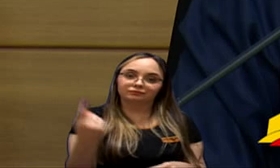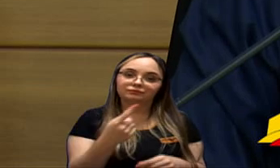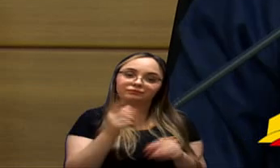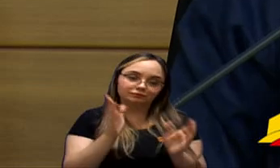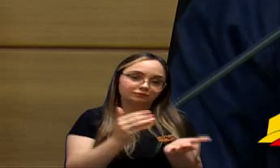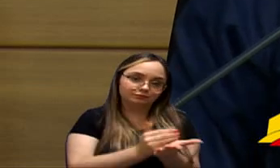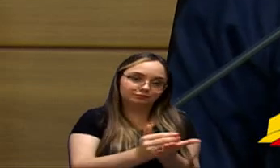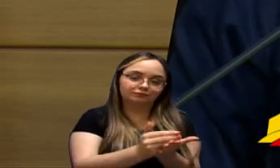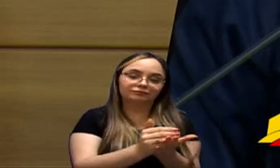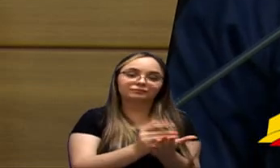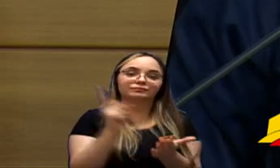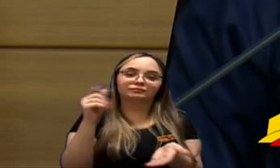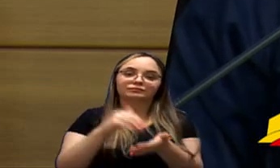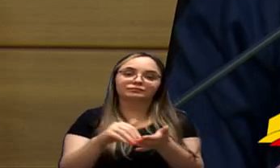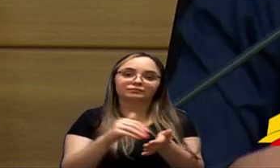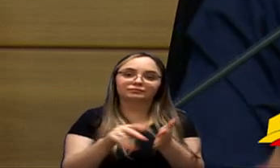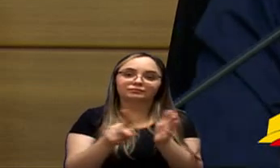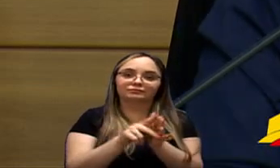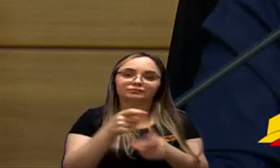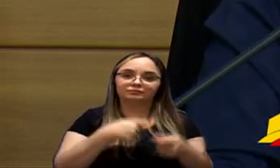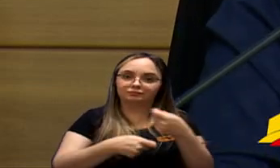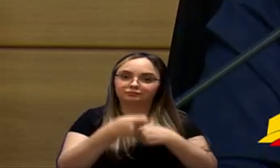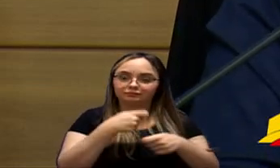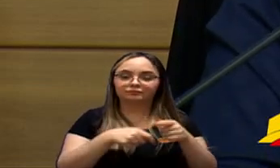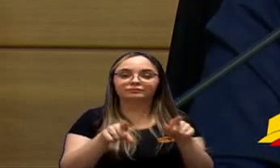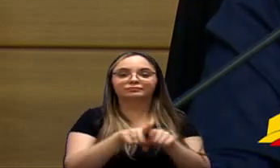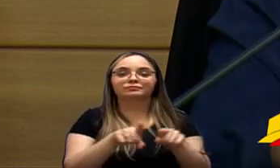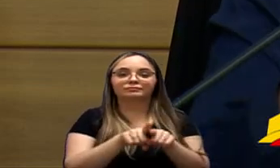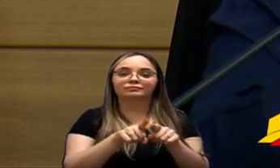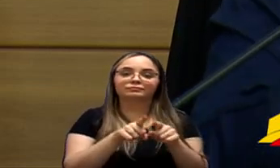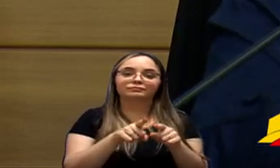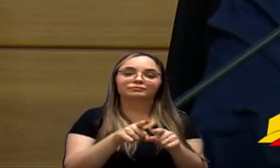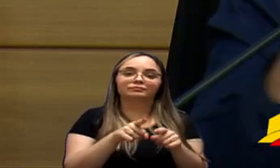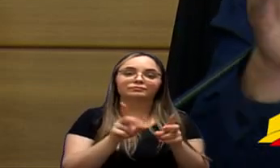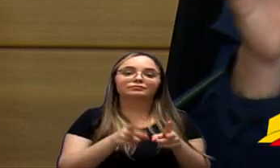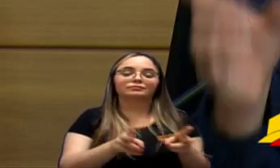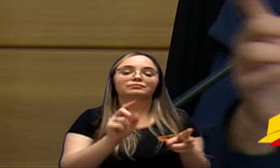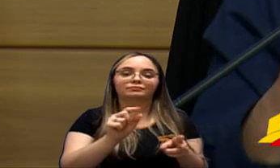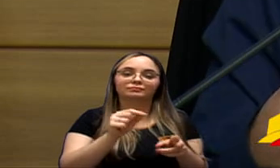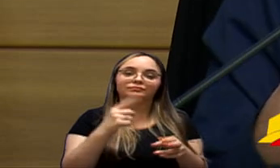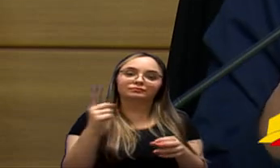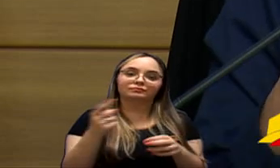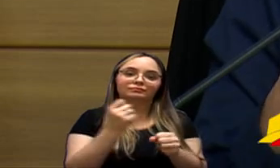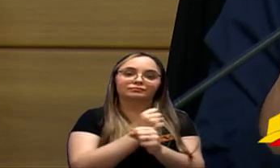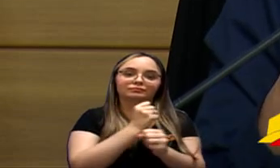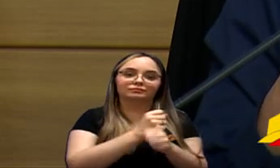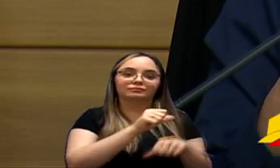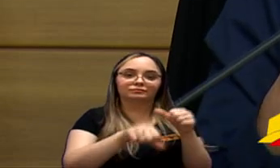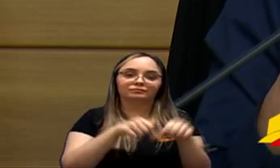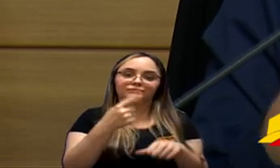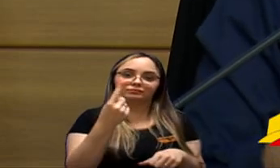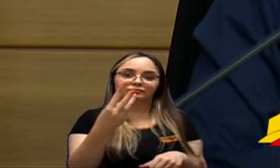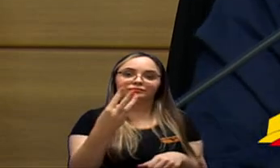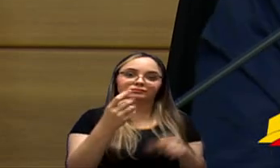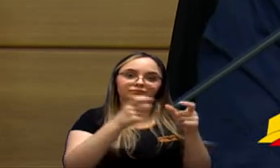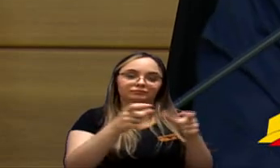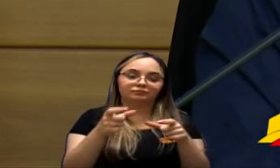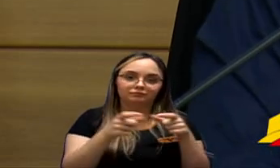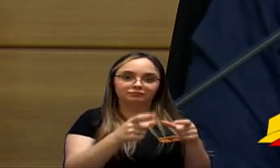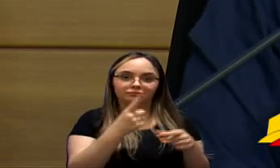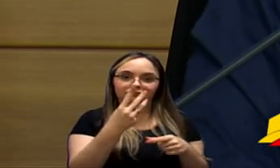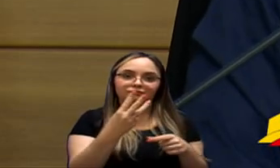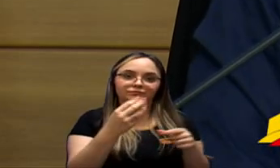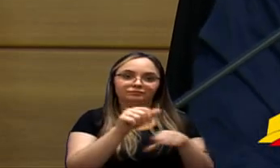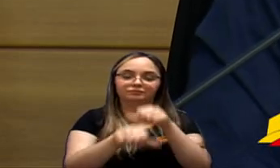andamento na Secretaria de Administração e também está em andamento a reforma de 13 unidades depois da gente